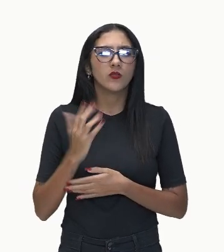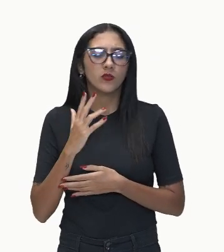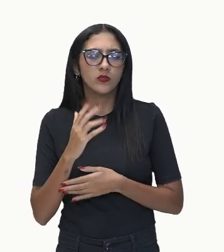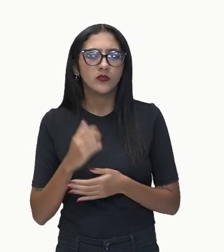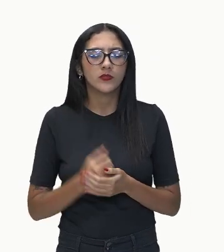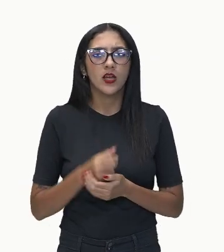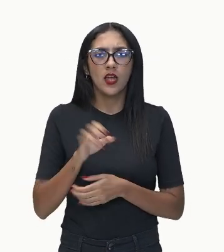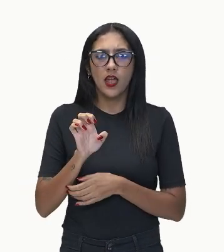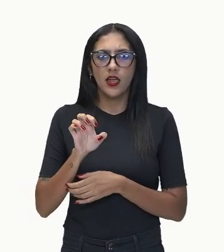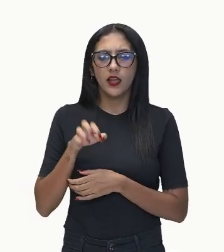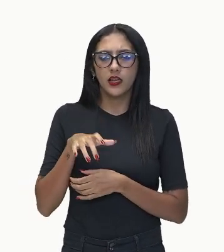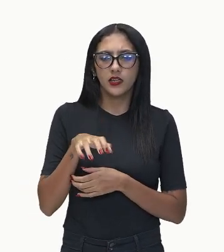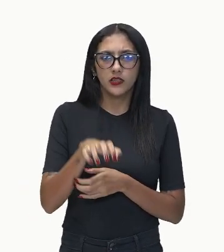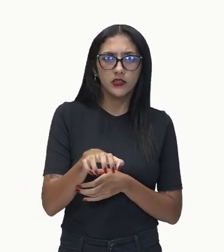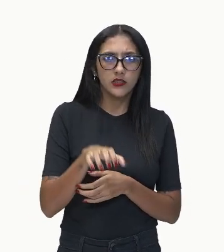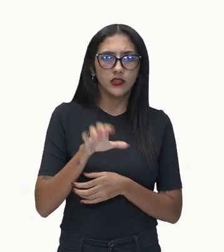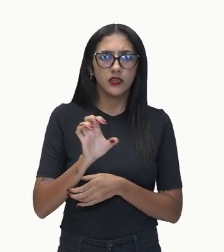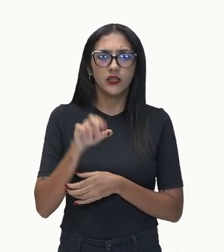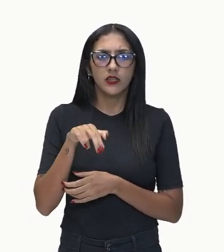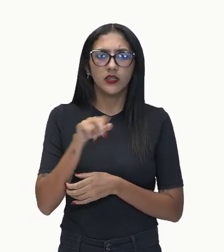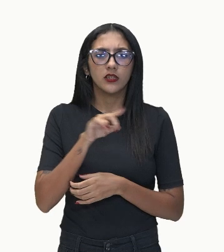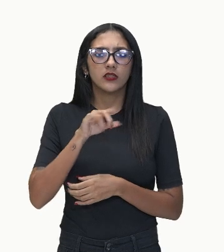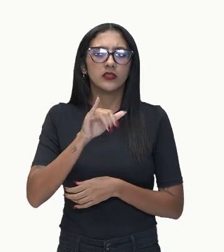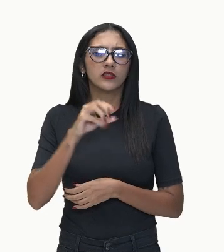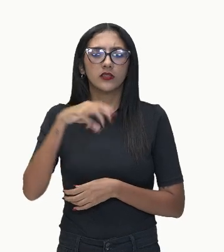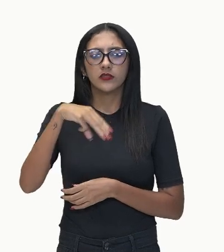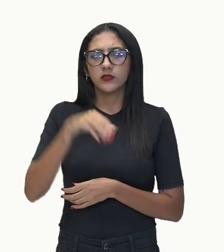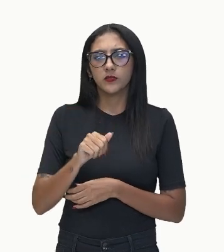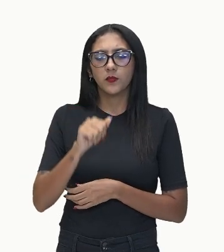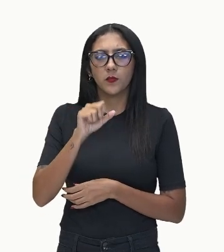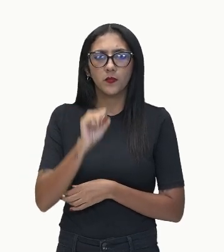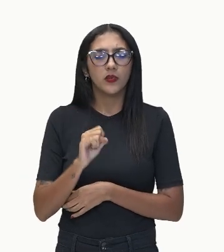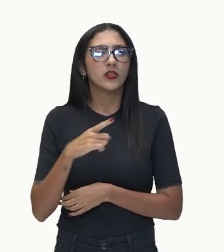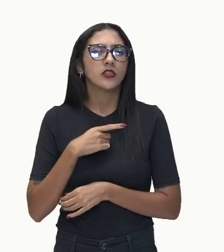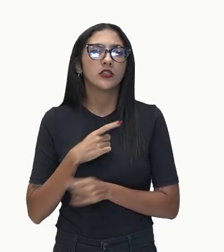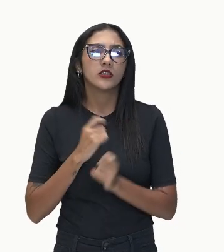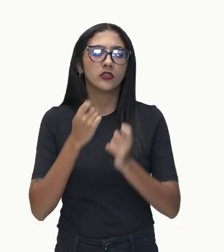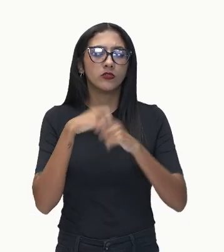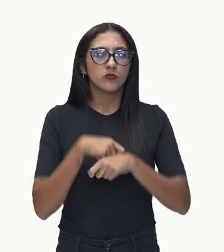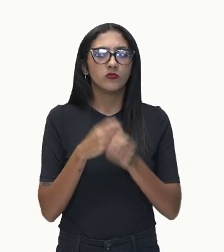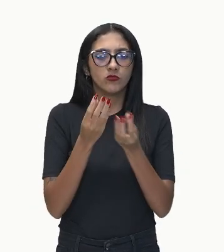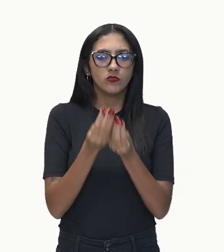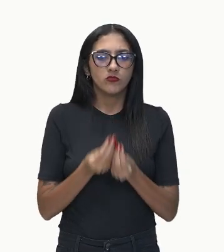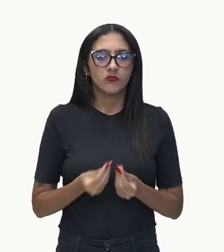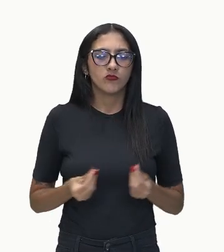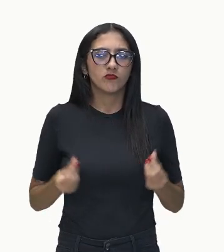eles transferem para o organismo a energia necessária para a realização das